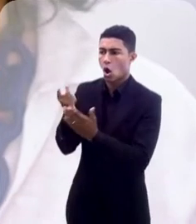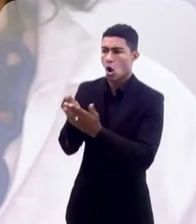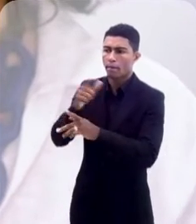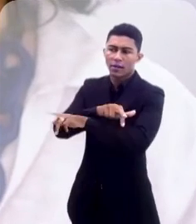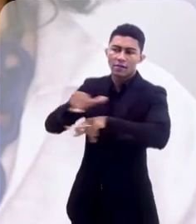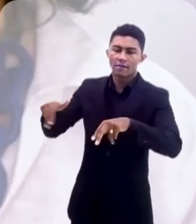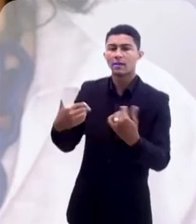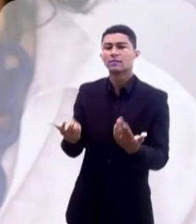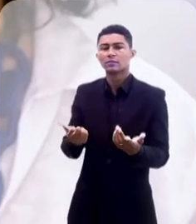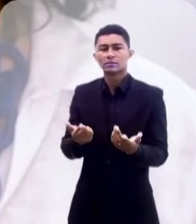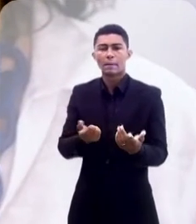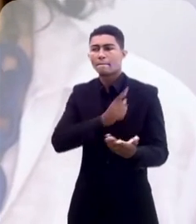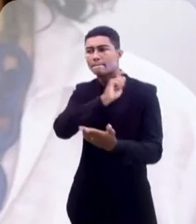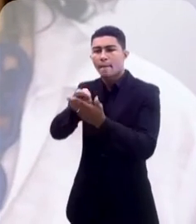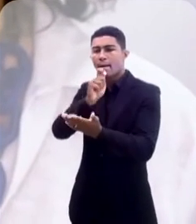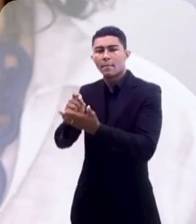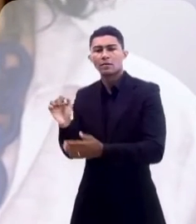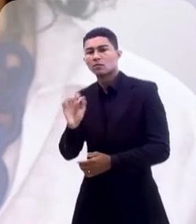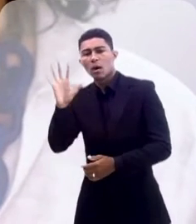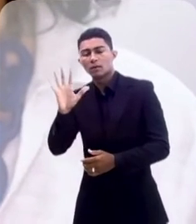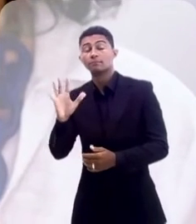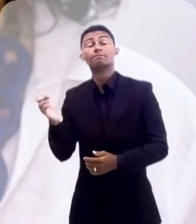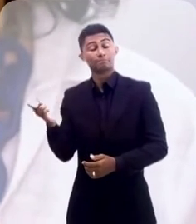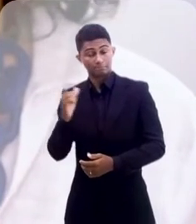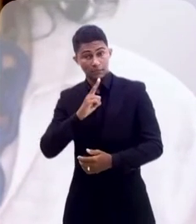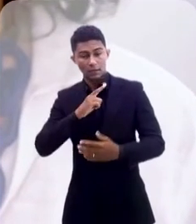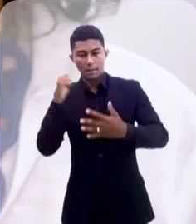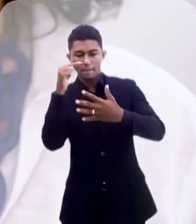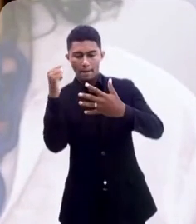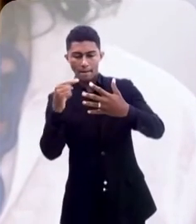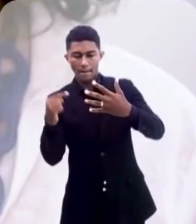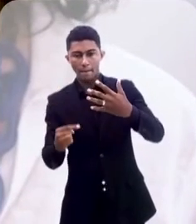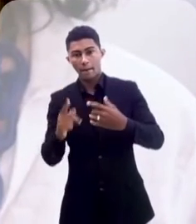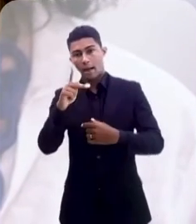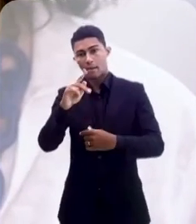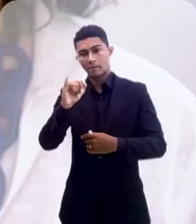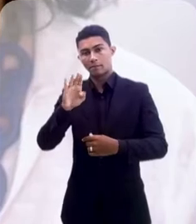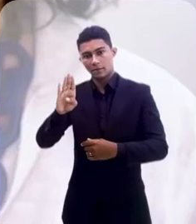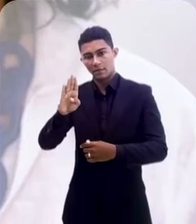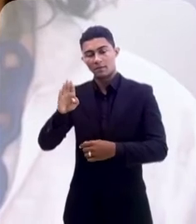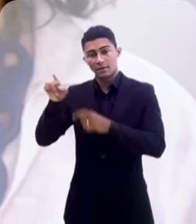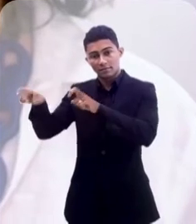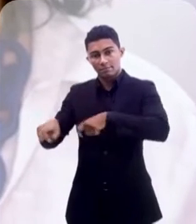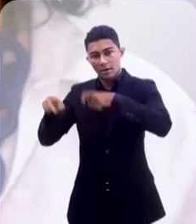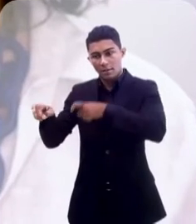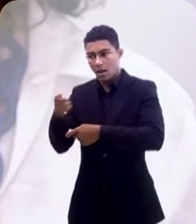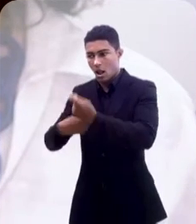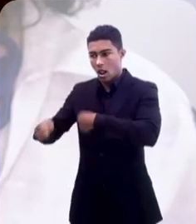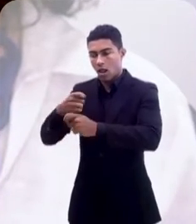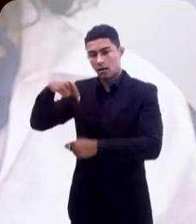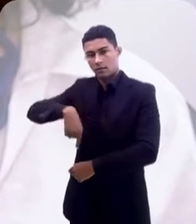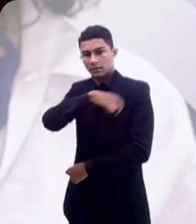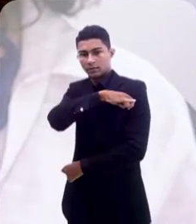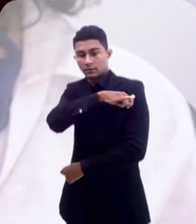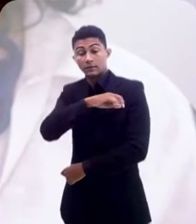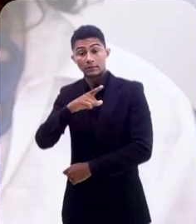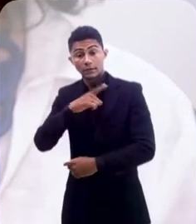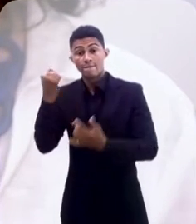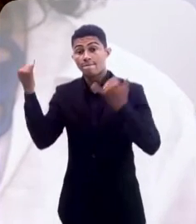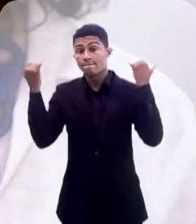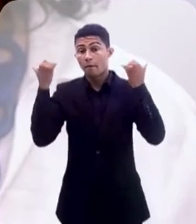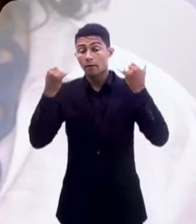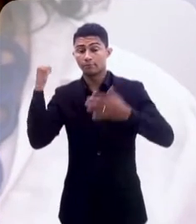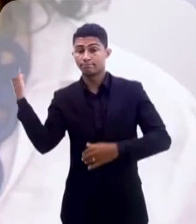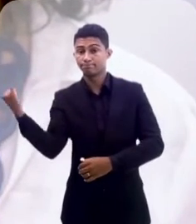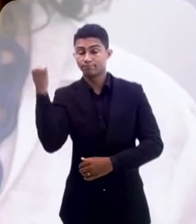Essa é uma das principais características apontadas na publicação PIB do Agronegócio do Rio de Janeiro, que reúne dados